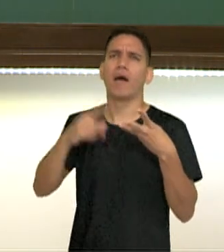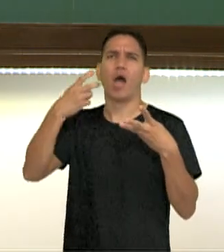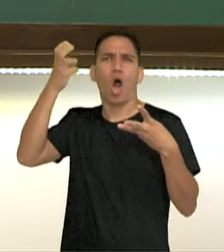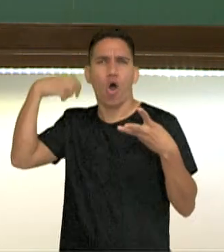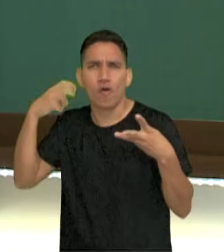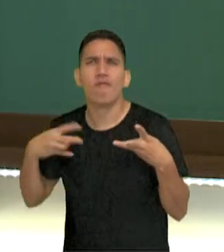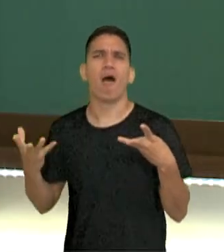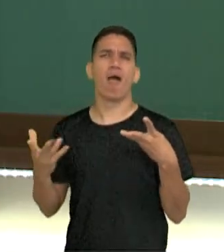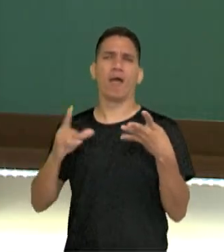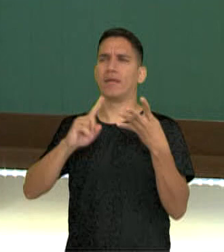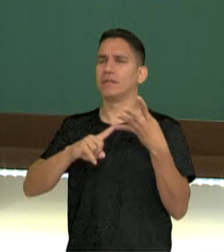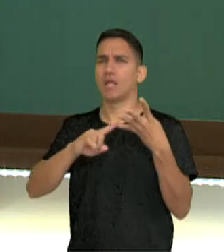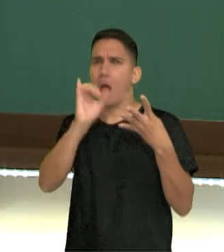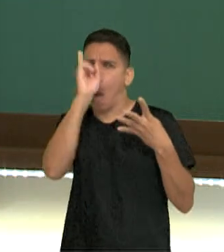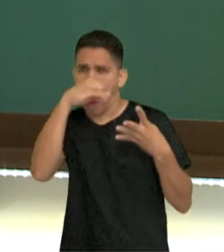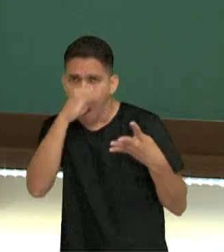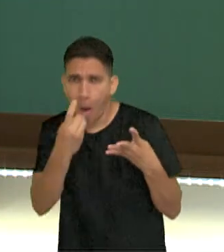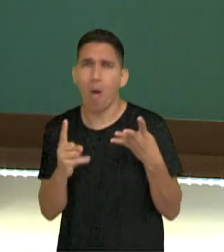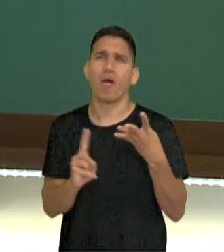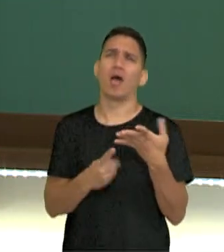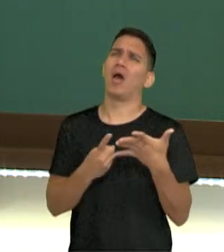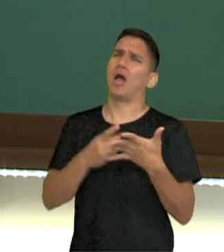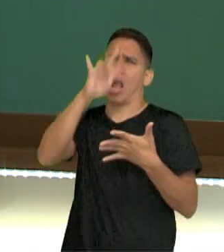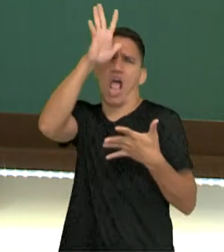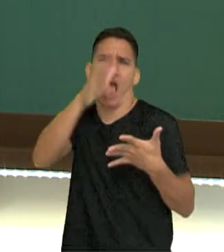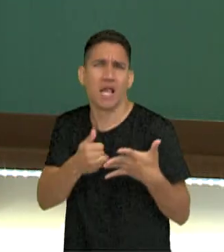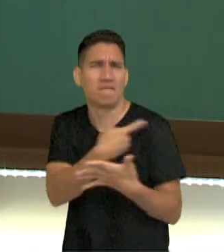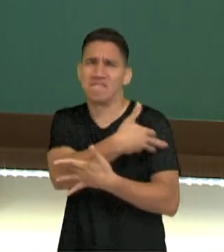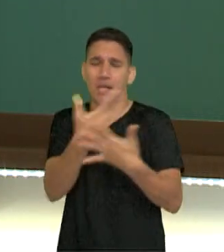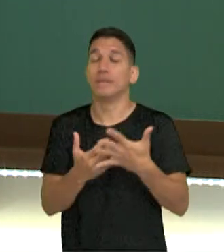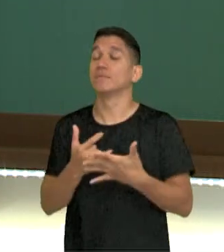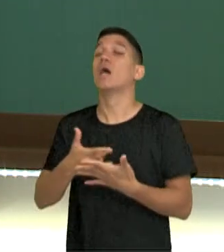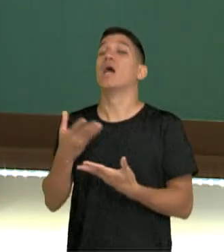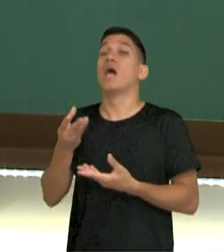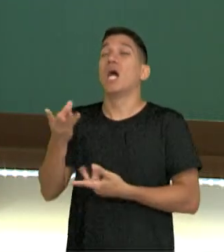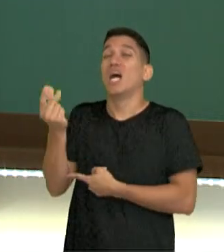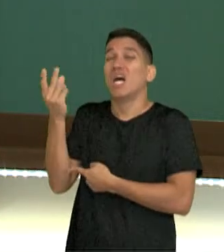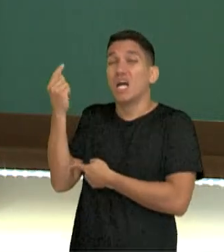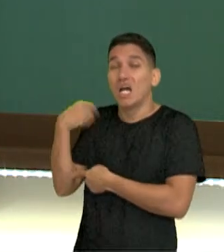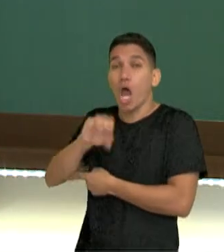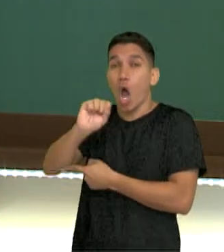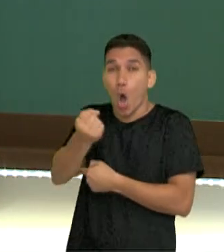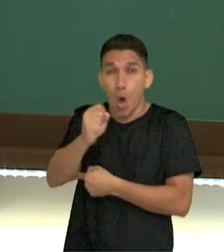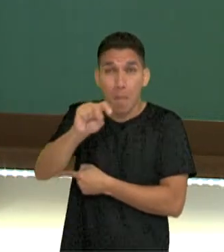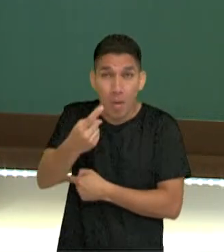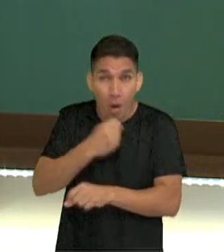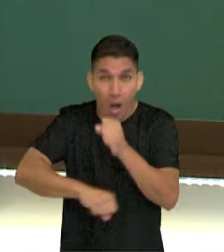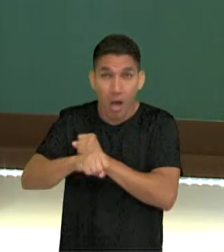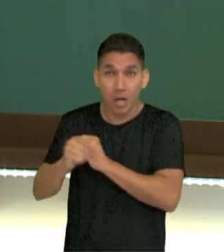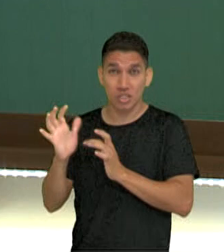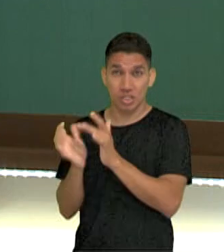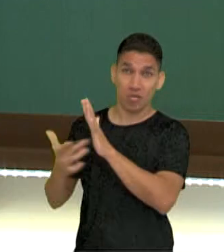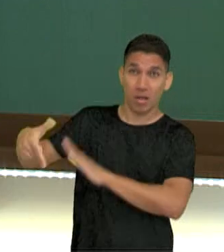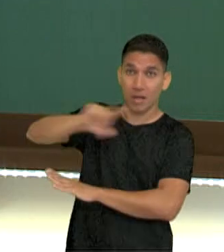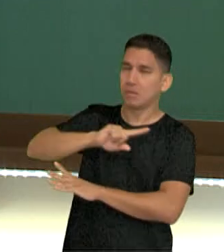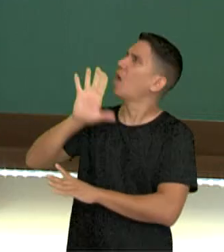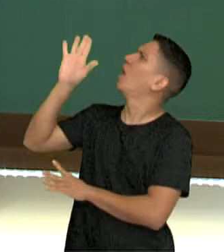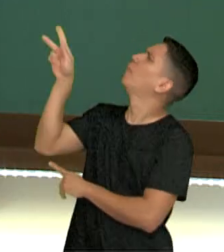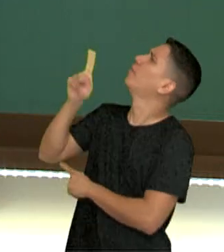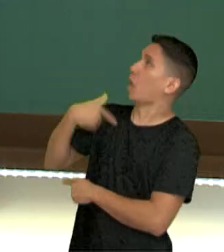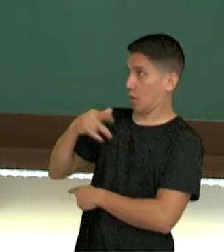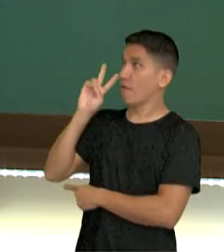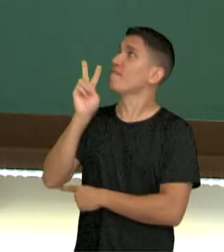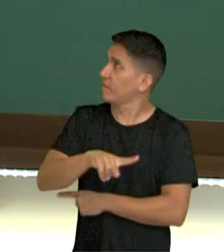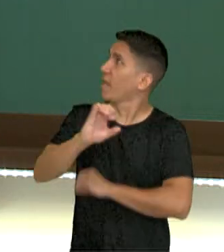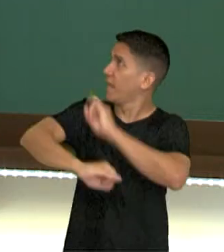ovelha, que mais? Porco, galinha, a partir de 8.000 anos antes de Cristo. Mas professor, diga, eu vi que também na